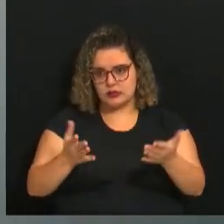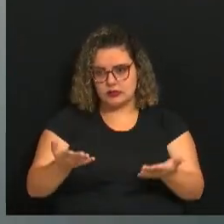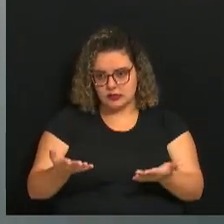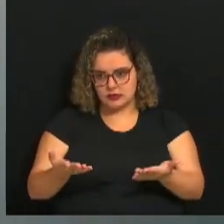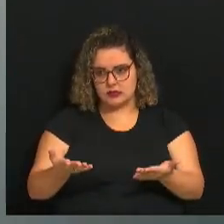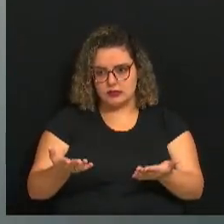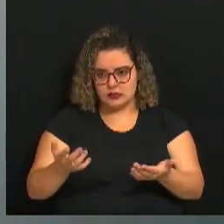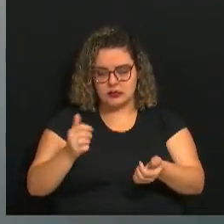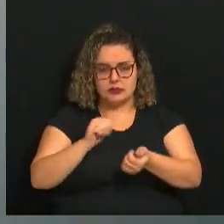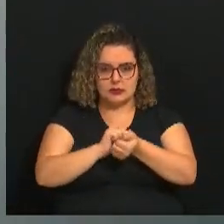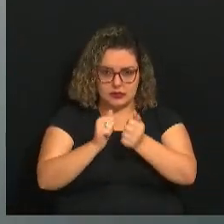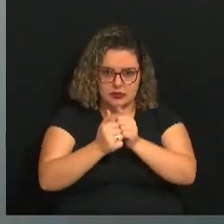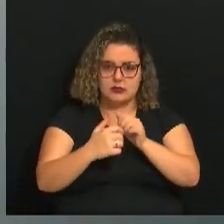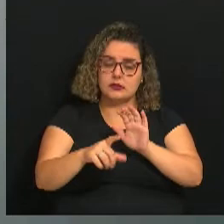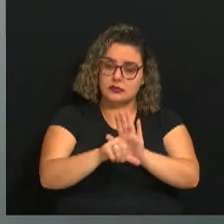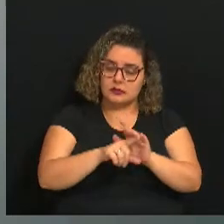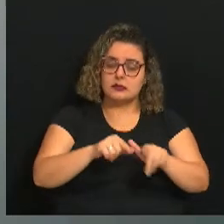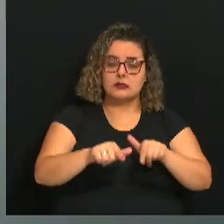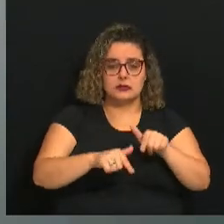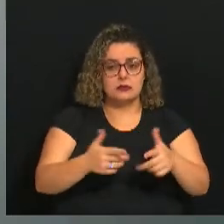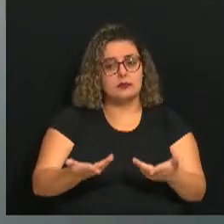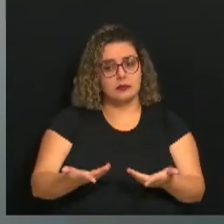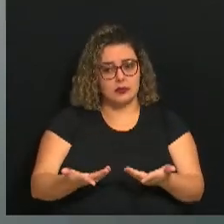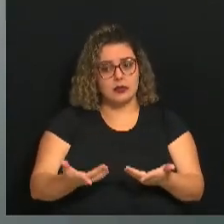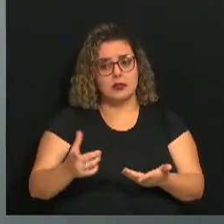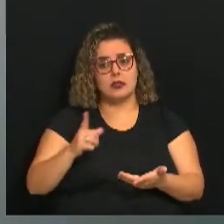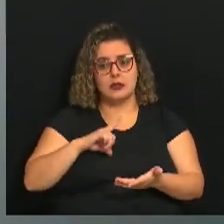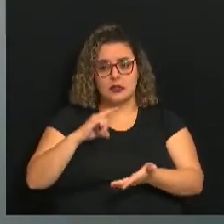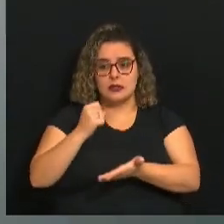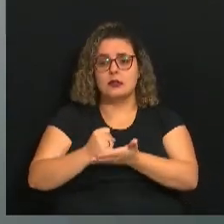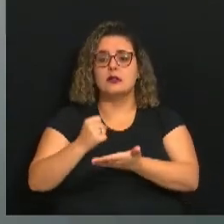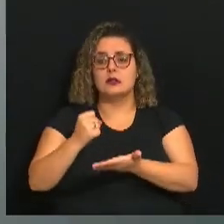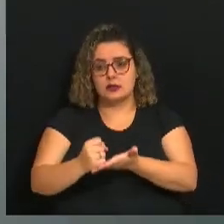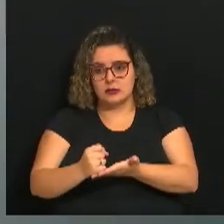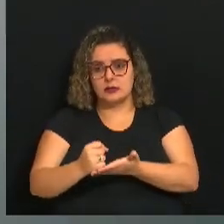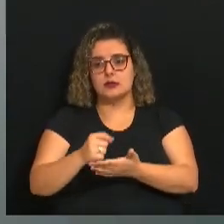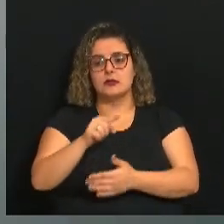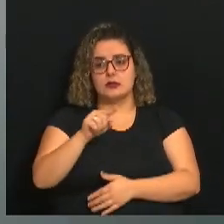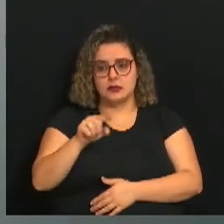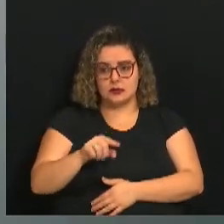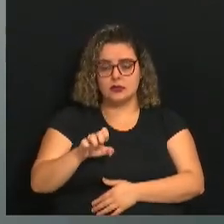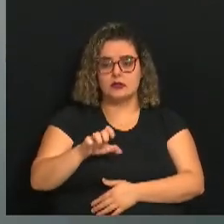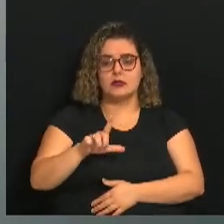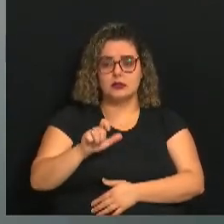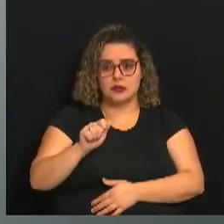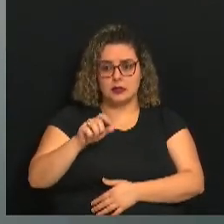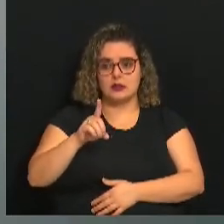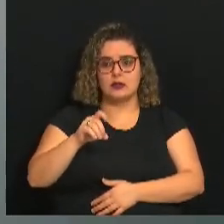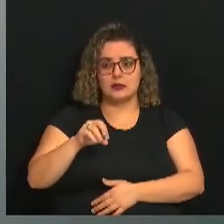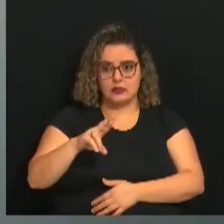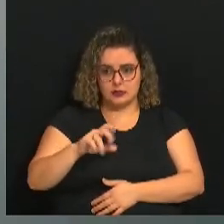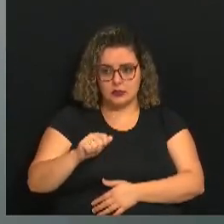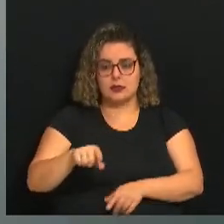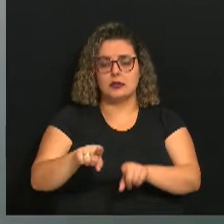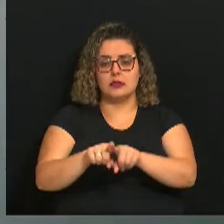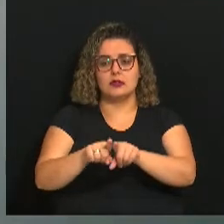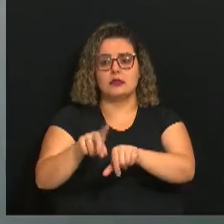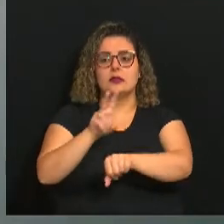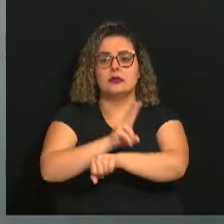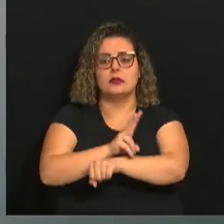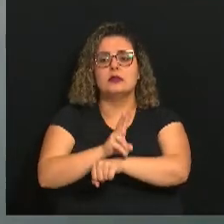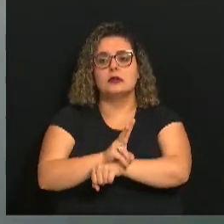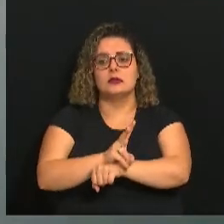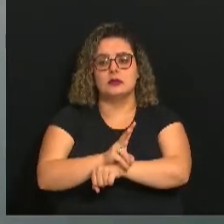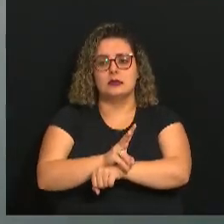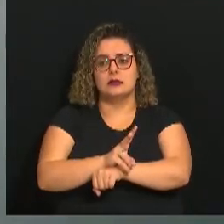das relações de trabalho. Nós temos um contrato, sim, de cuidadores, em que há cuidadores que